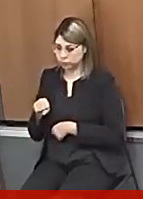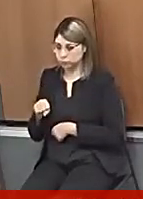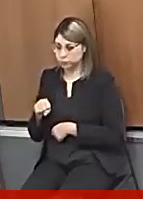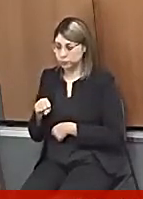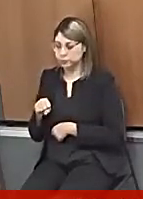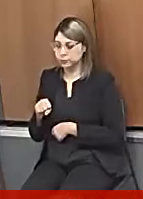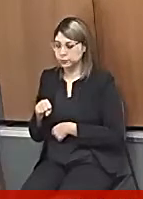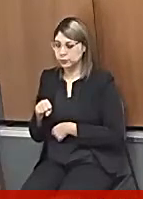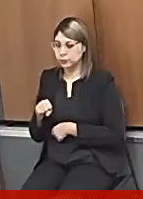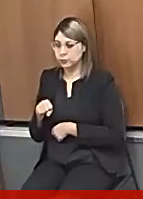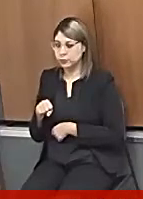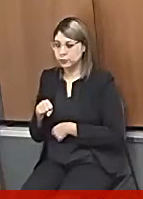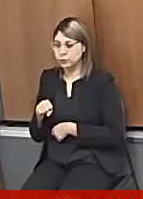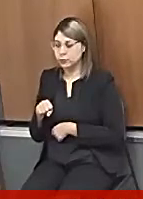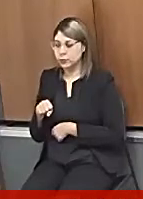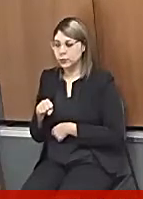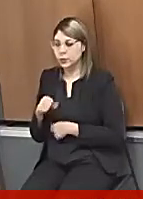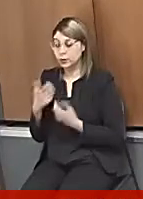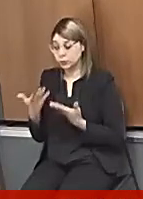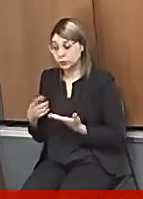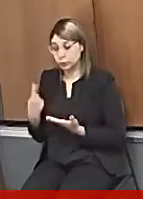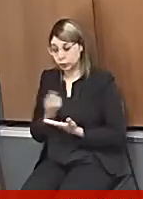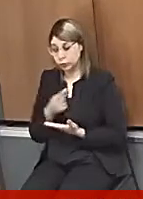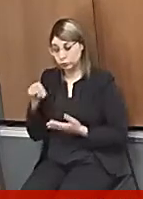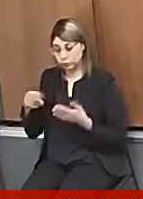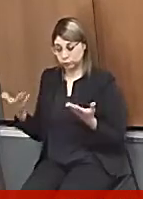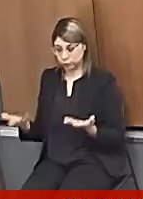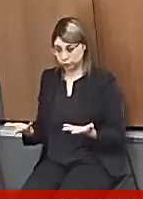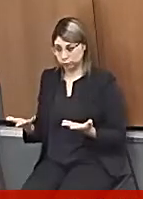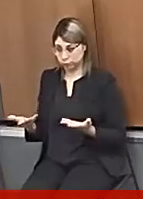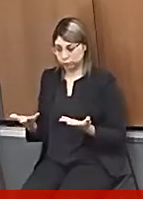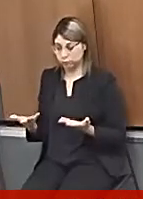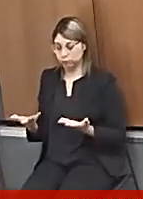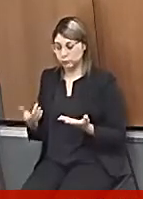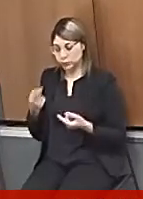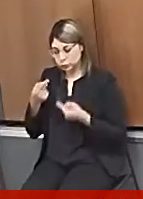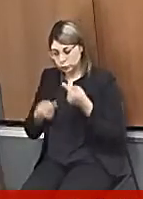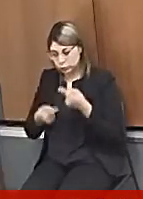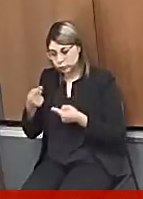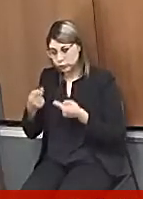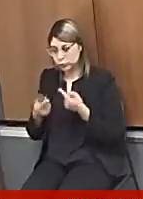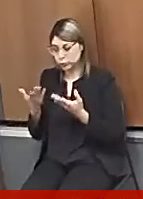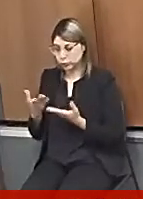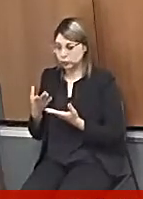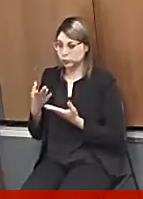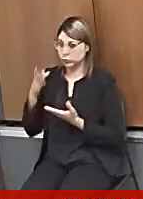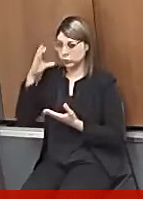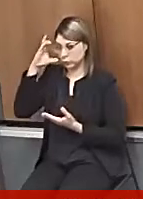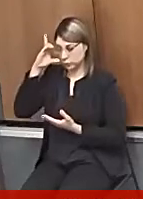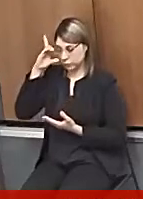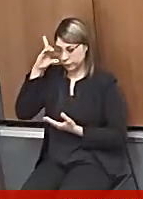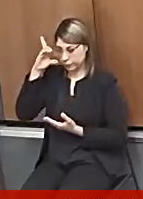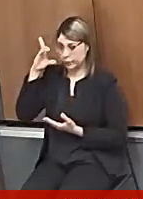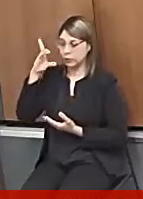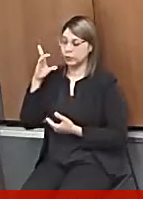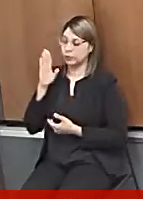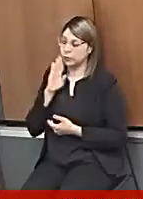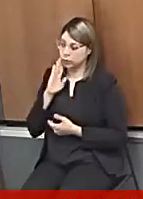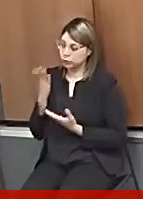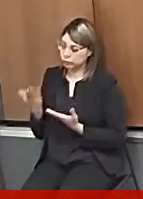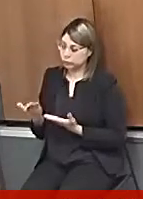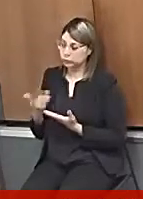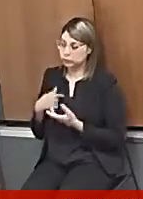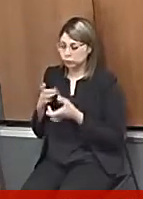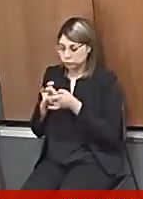e estamos aqui ainda discutindo duarte eu quero aqui colocar à disposição